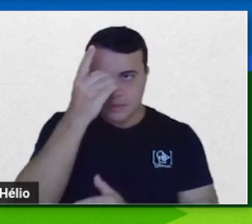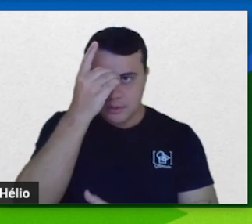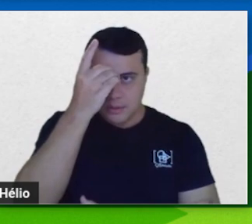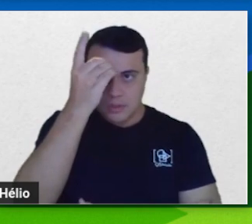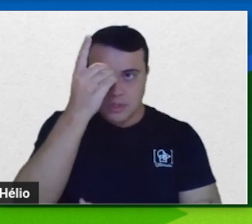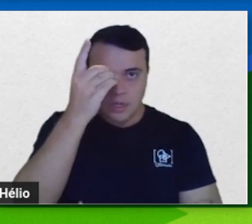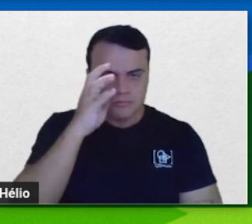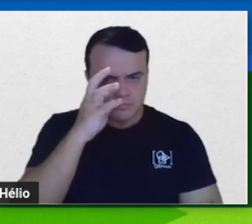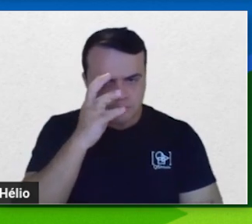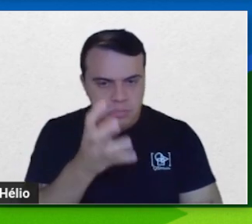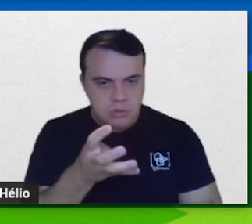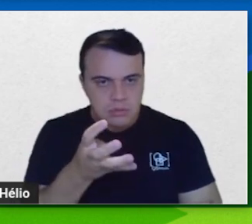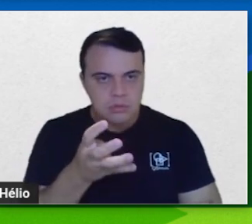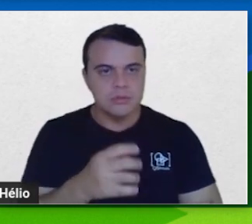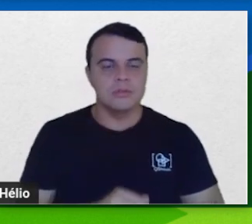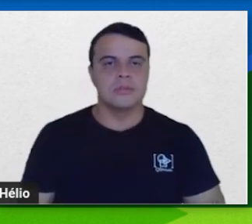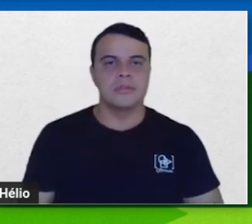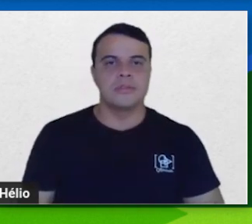soluções.